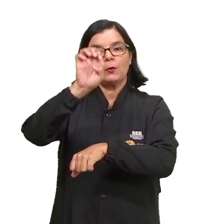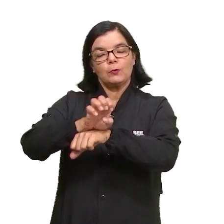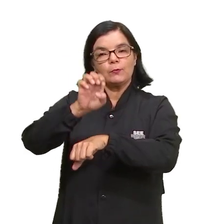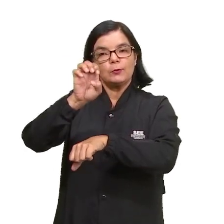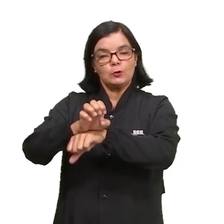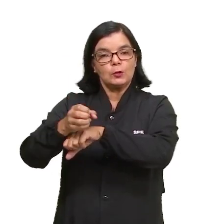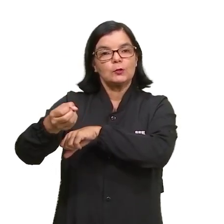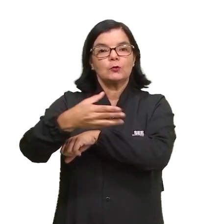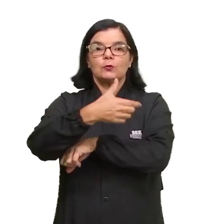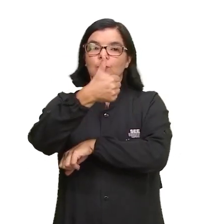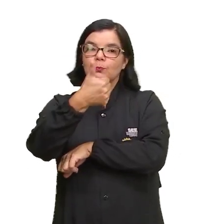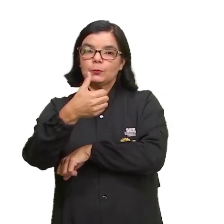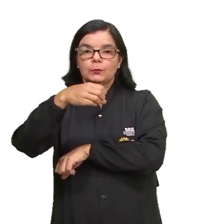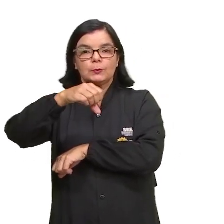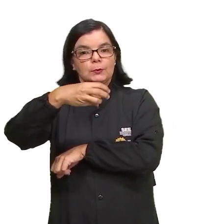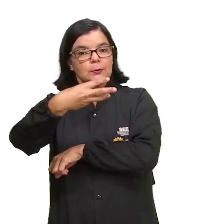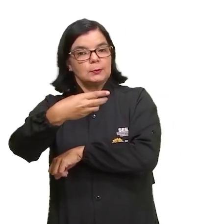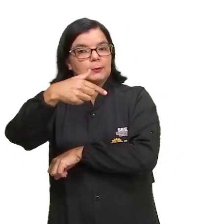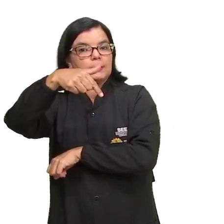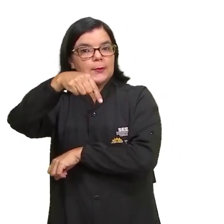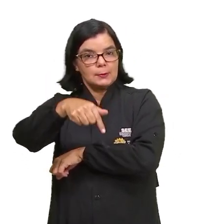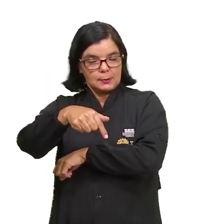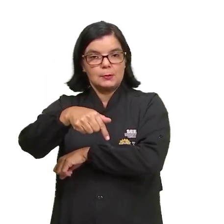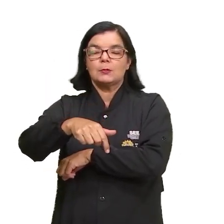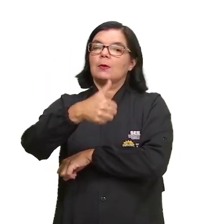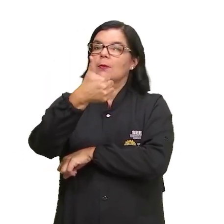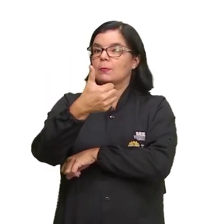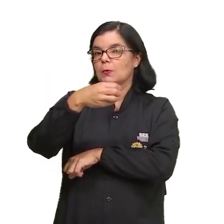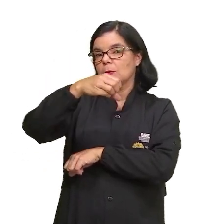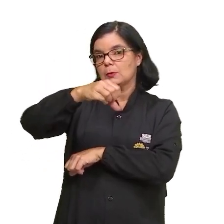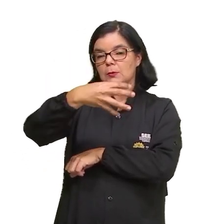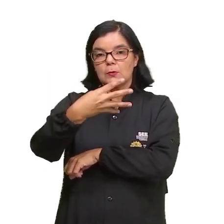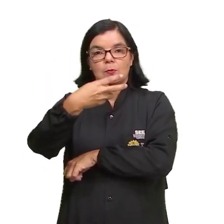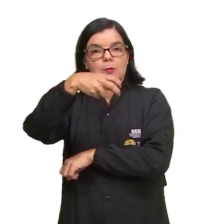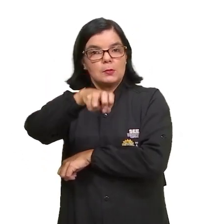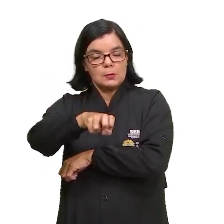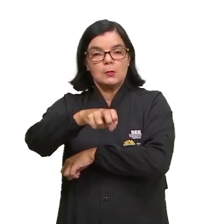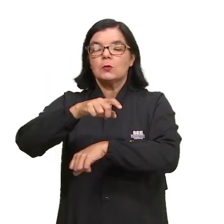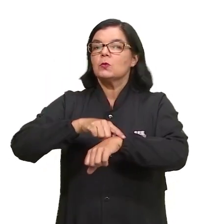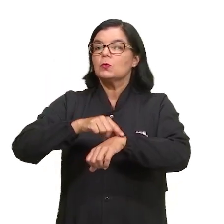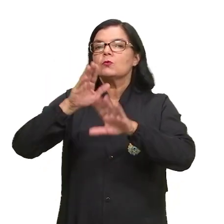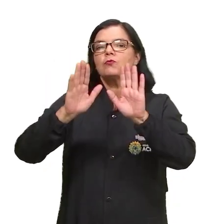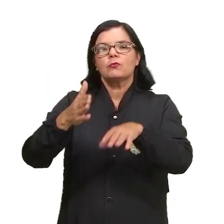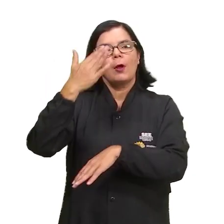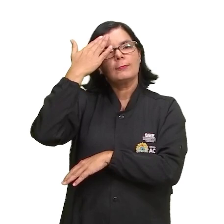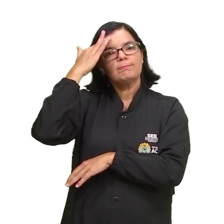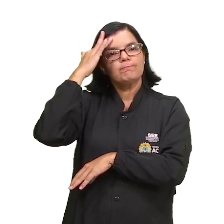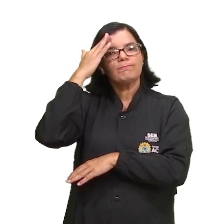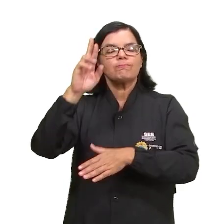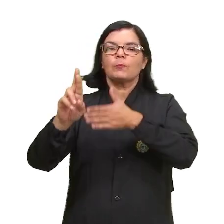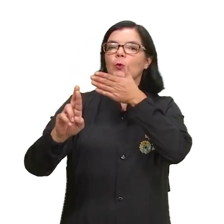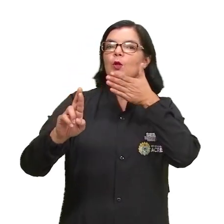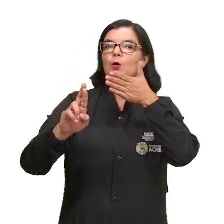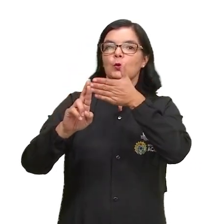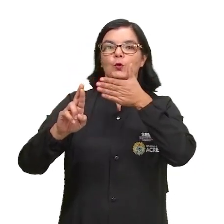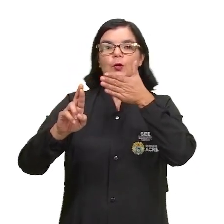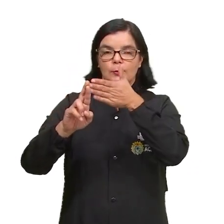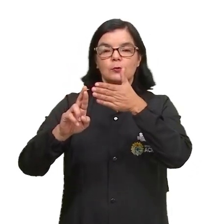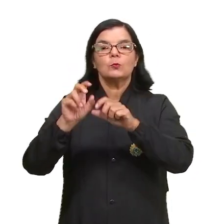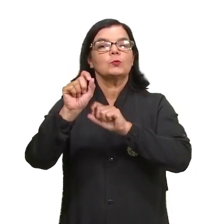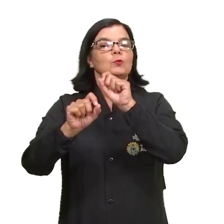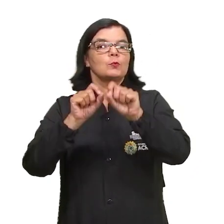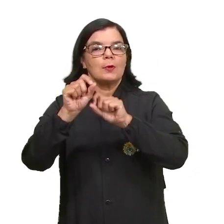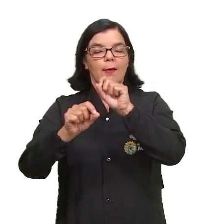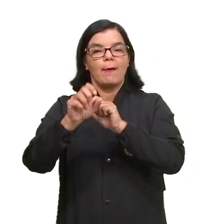Novo, 1937 a 1945. Nesse momento eu já entendo que está se referindo a uma questão sobre a Era